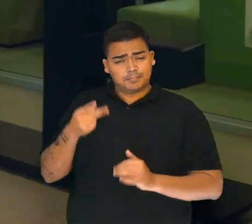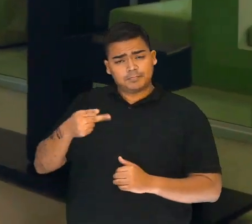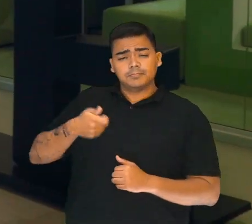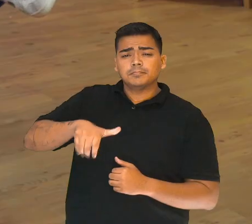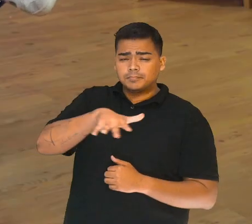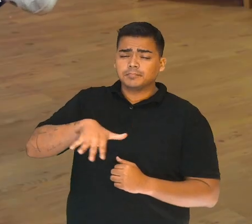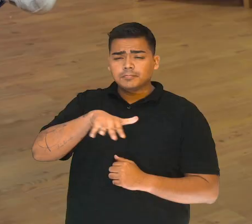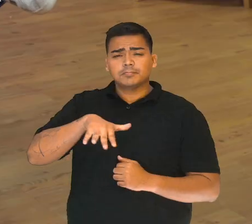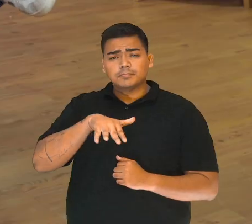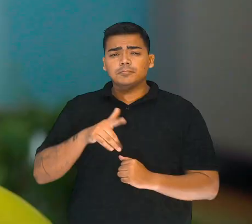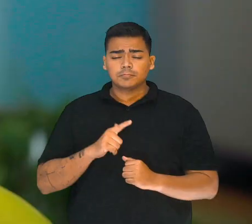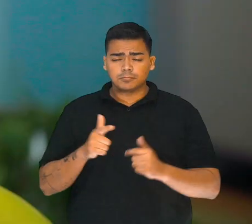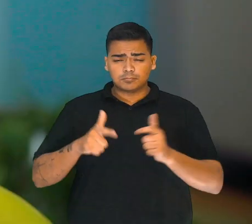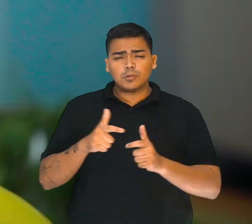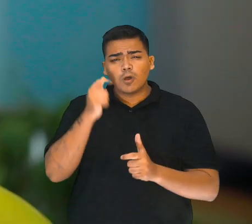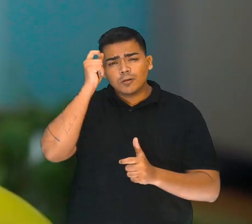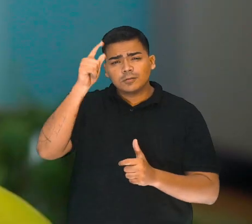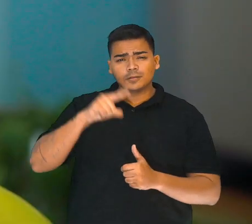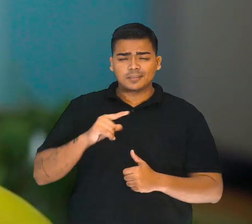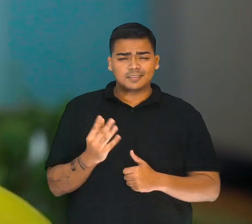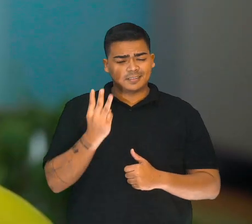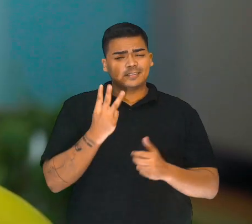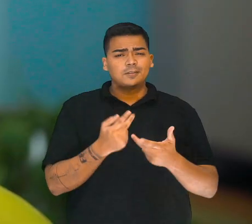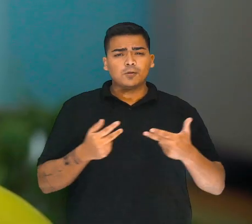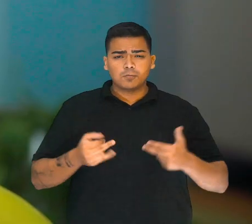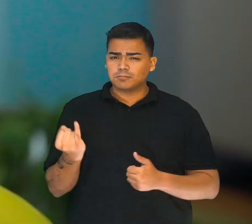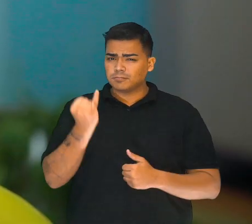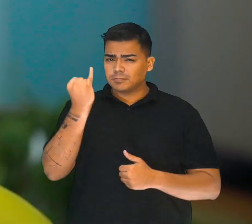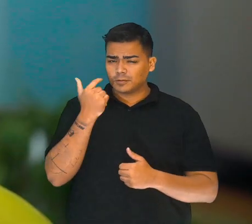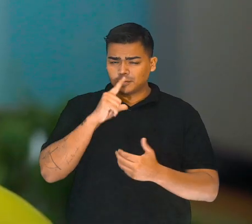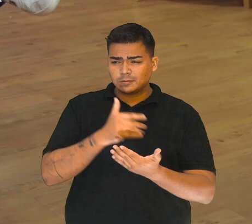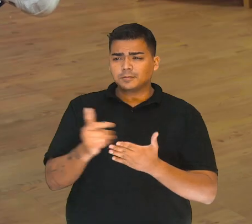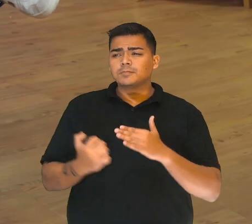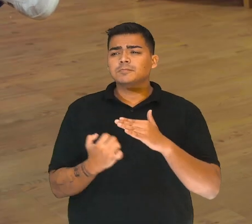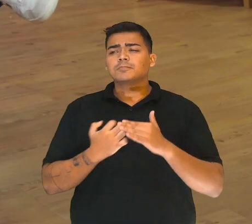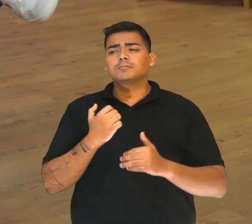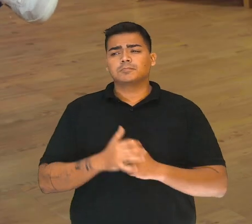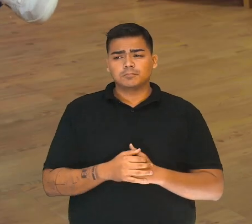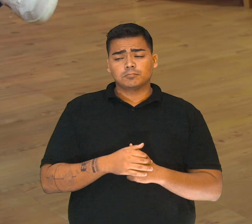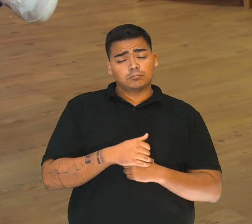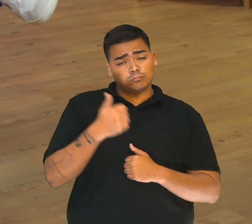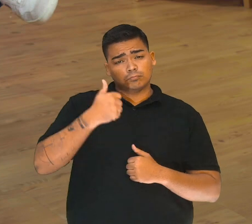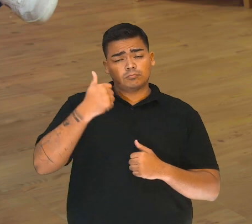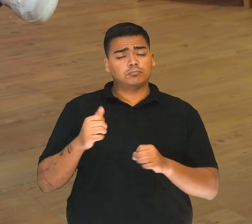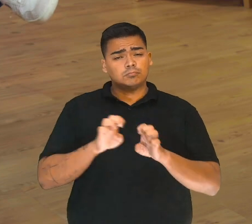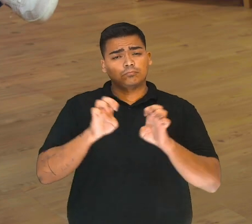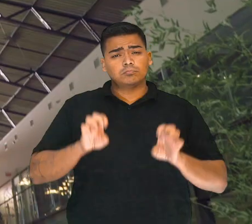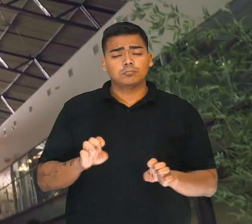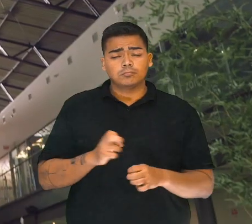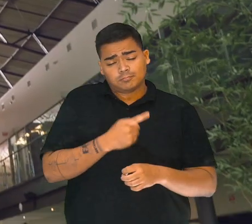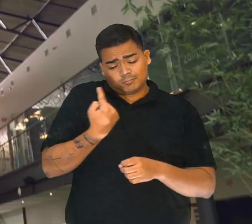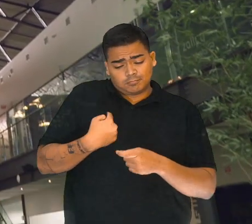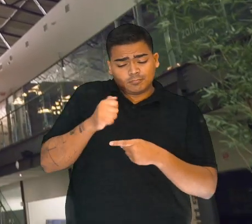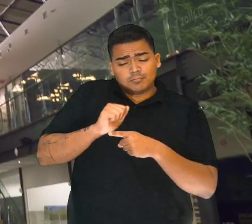Esses ambientes de inovação oferecem pelo menos 3 coisas que são essenciais para começar uma empresa. Primeiro, infraestrutura. Então a gente entrou